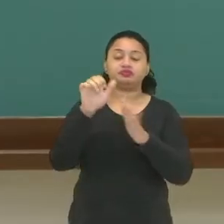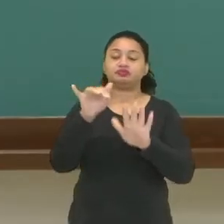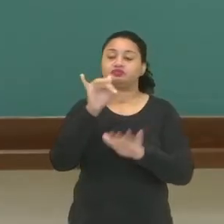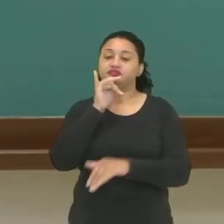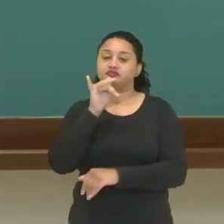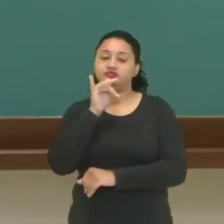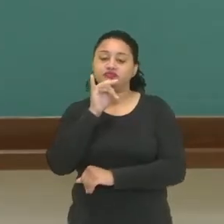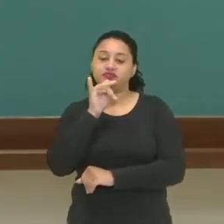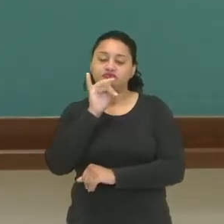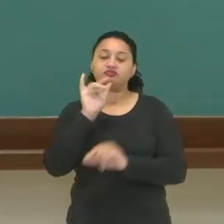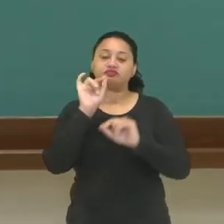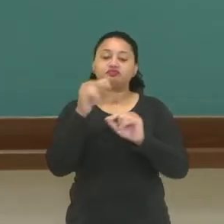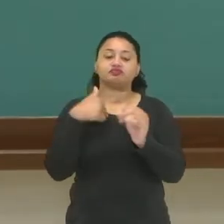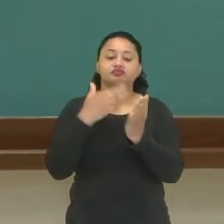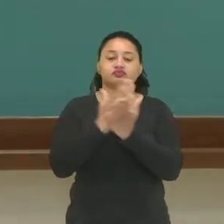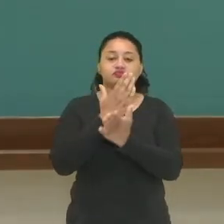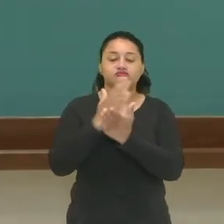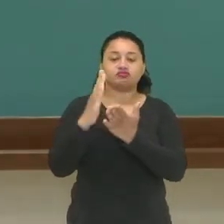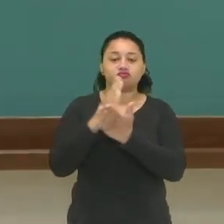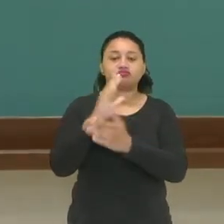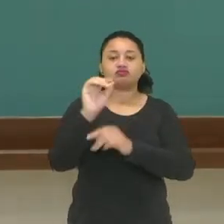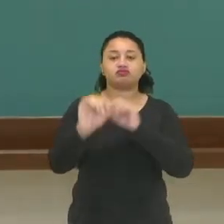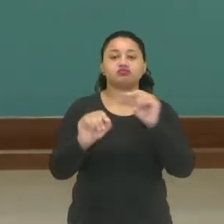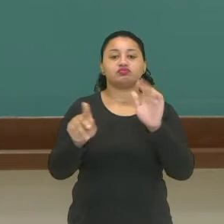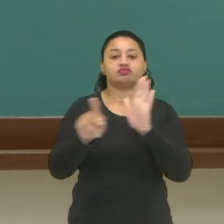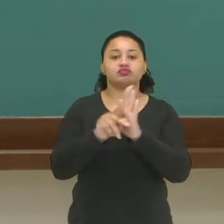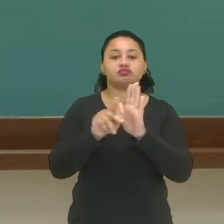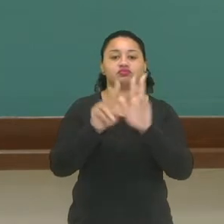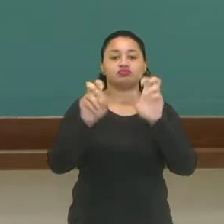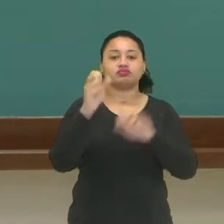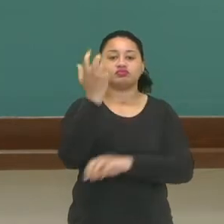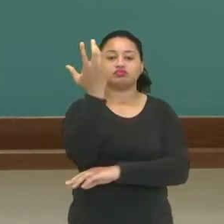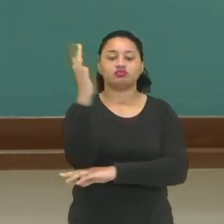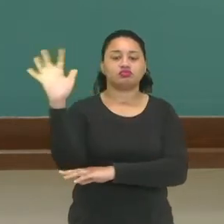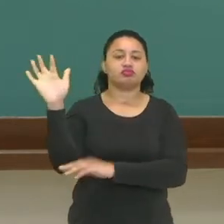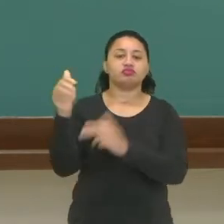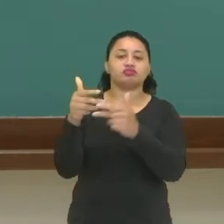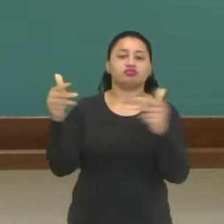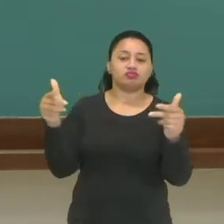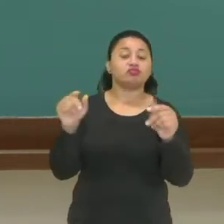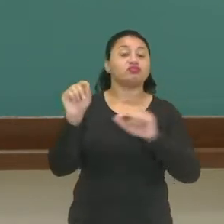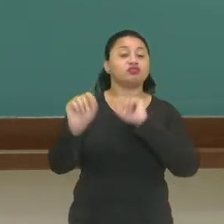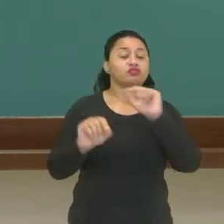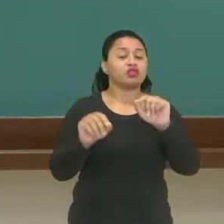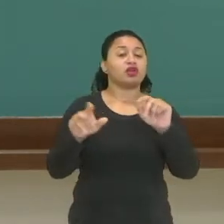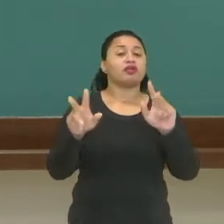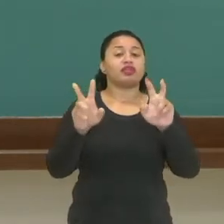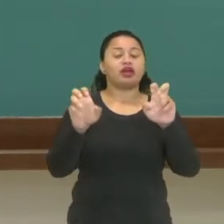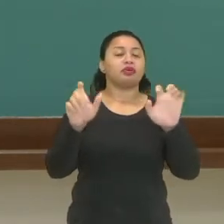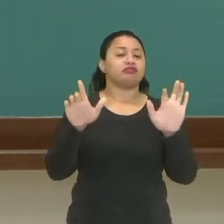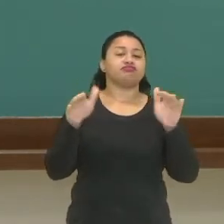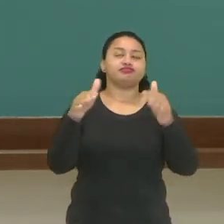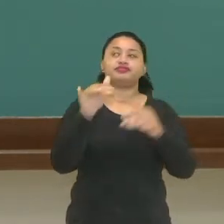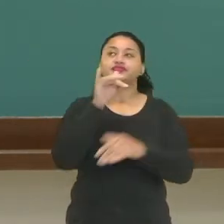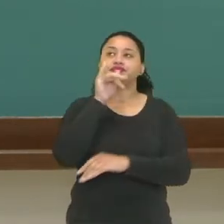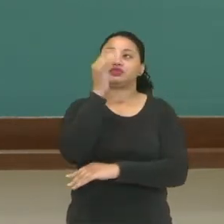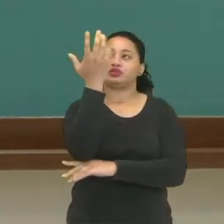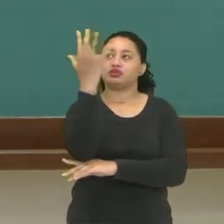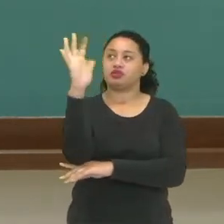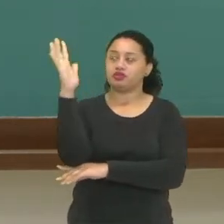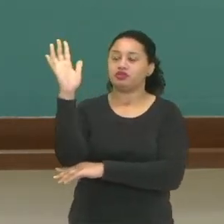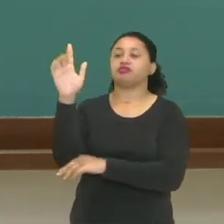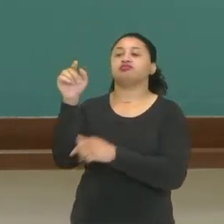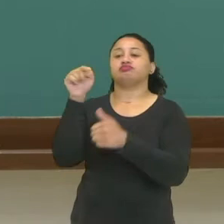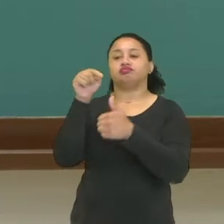ali um território quanto à vegetação. Você pega os pontos em comum, por exemplo, florestas, né? Então, floresta